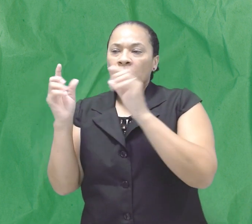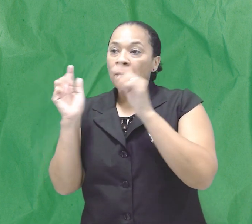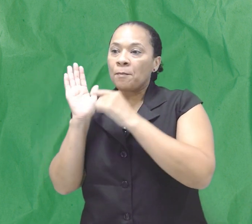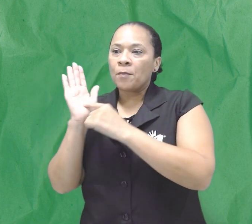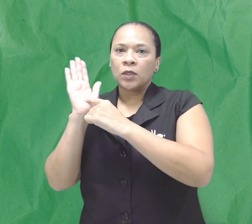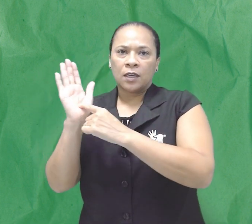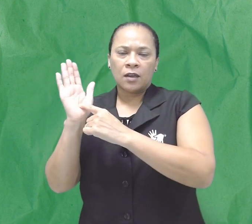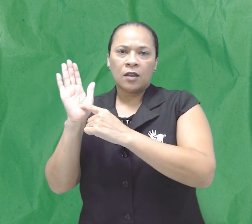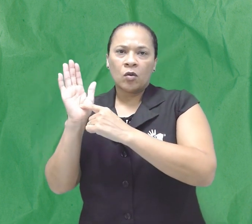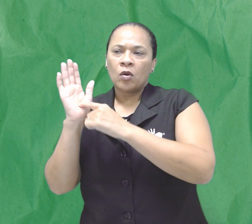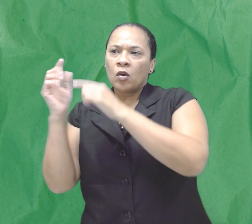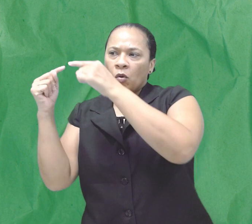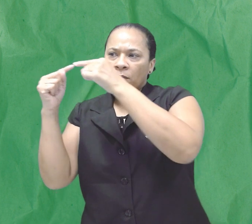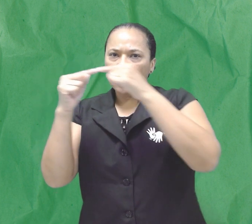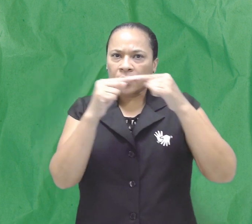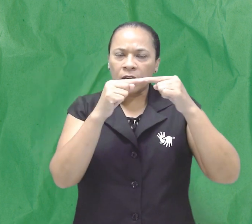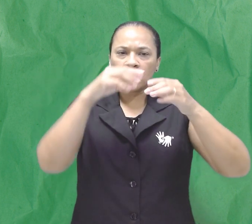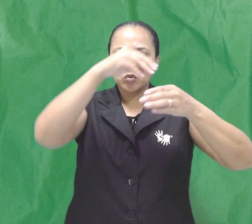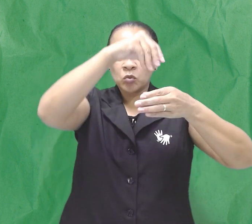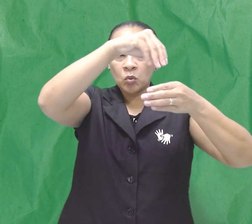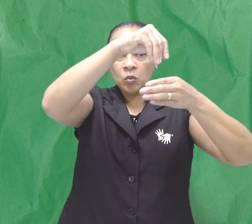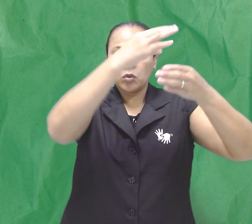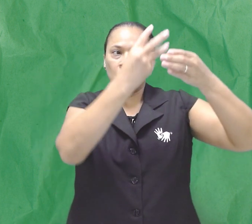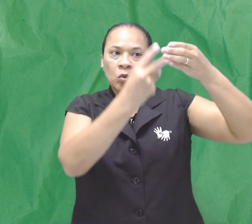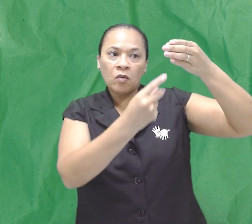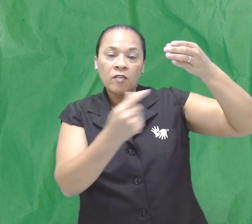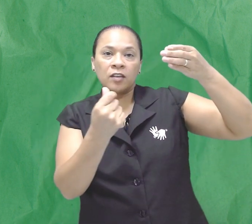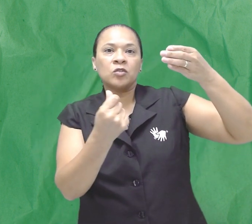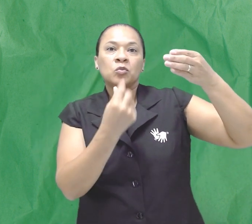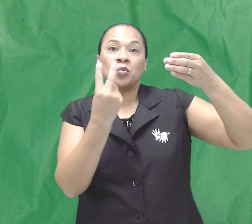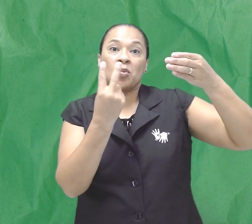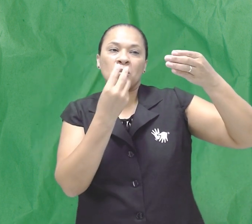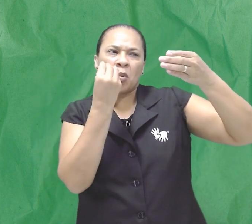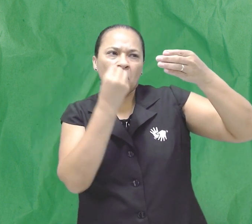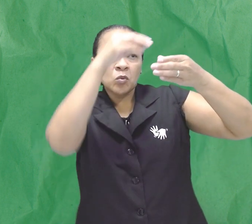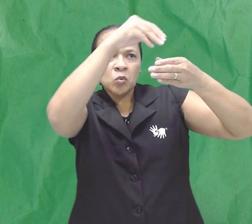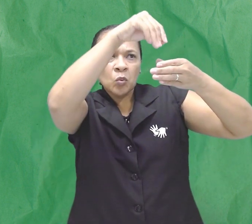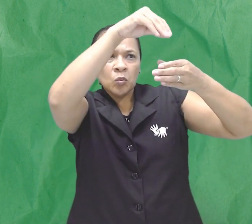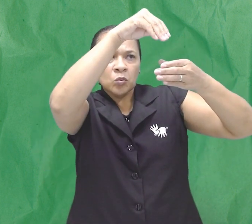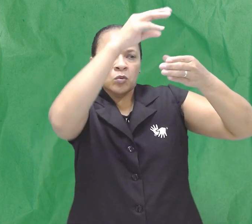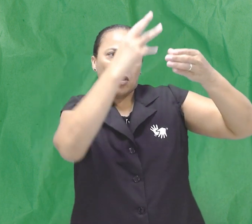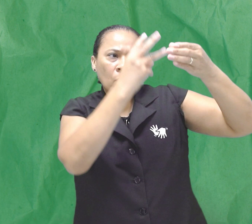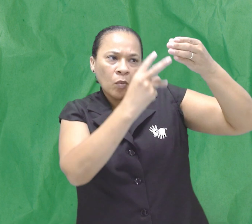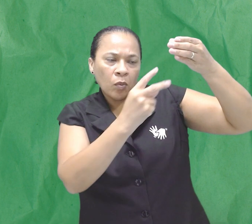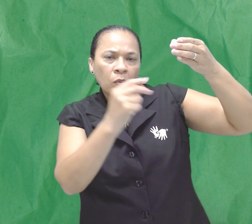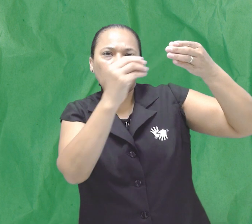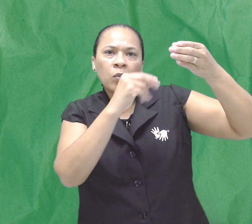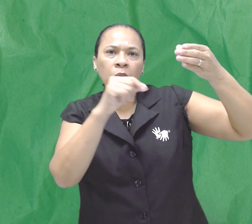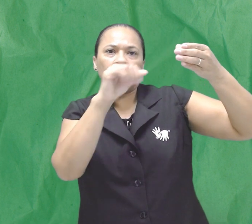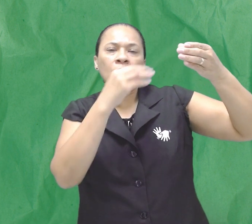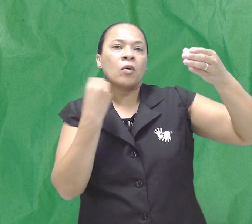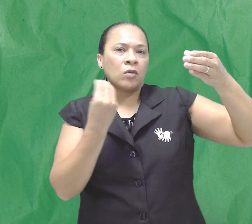relação entre a quantidade do soluto e do solvente presentes naquela solução. E para isso, nós